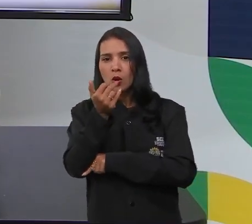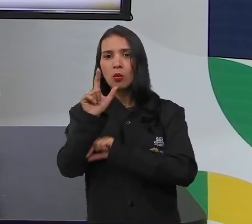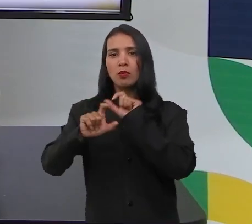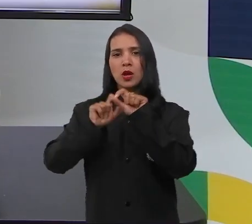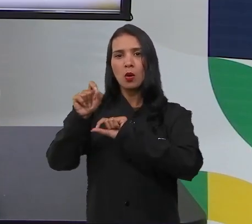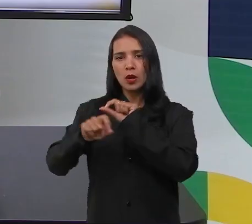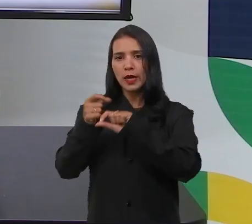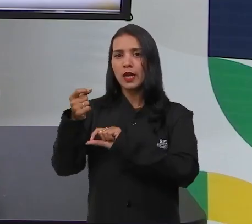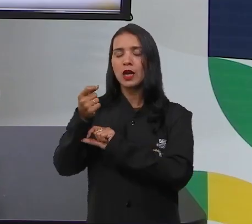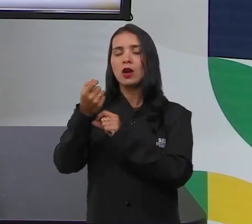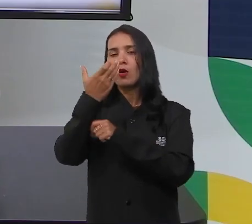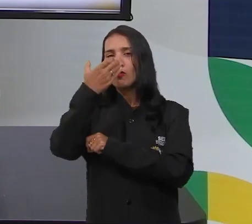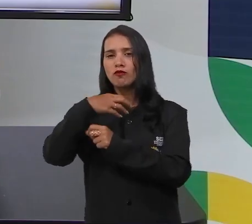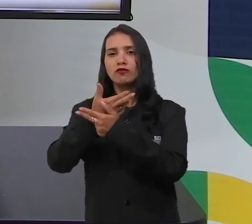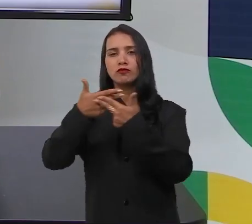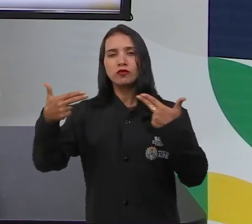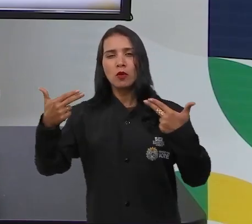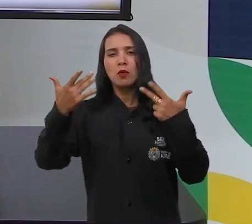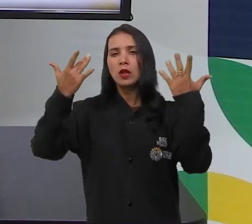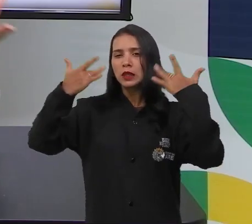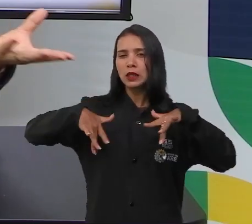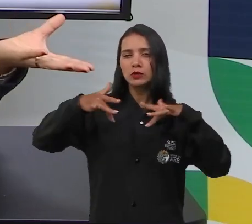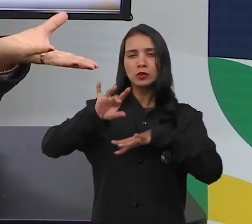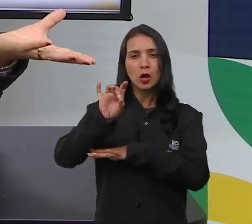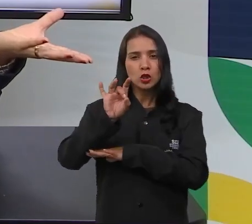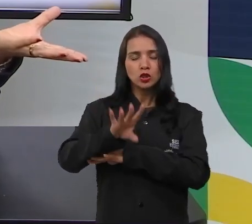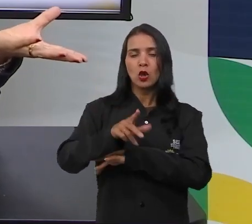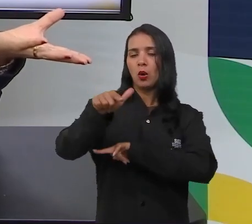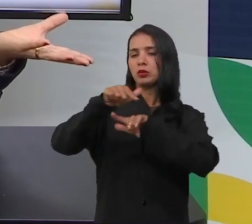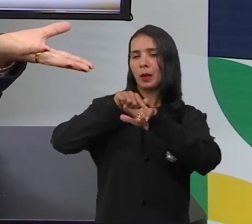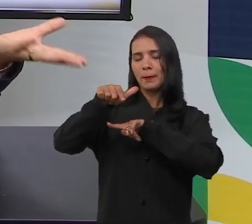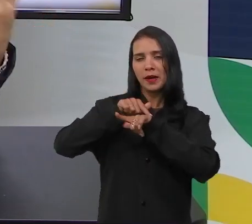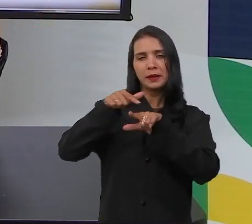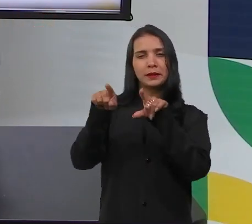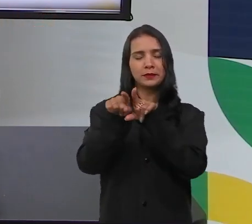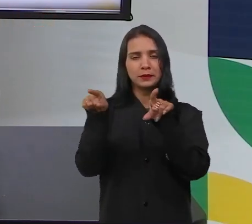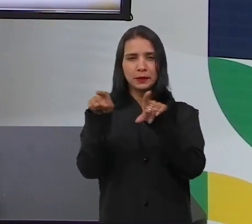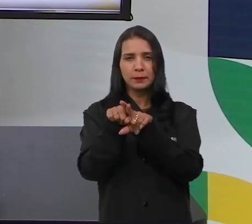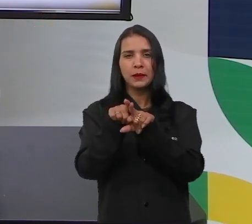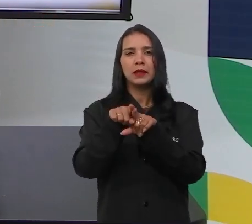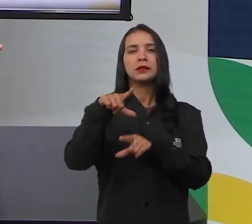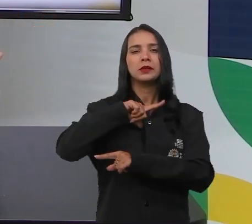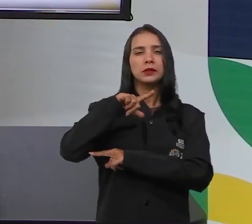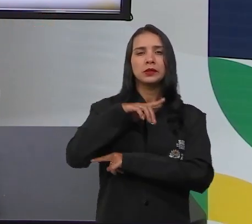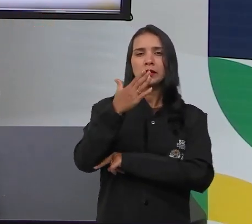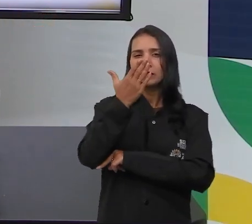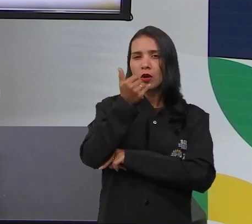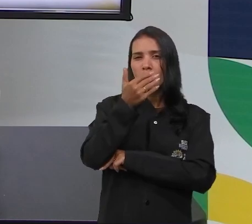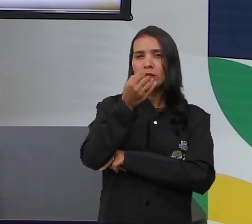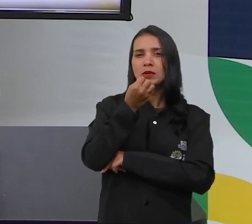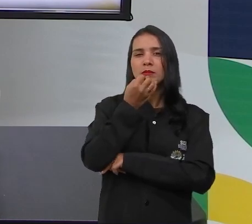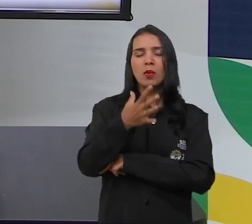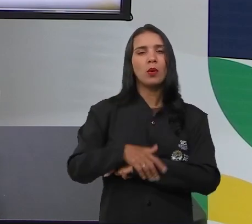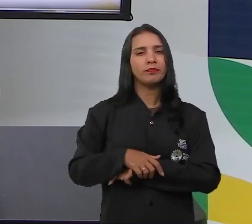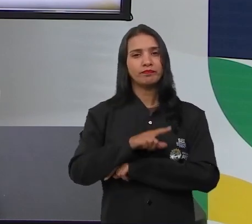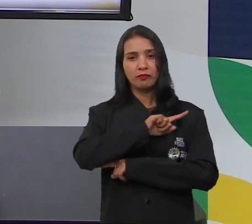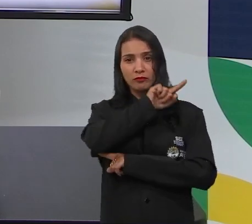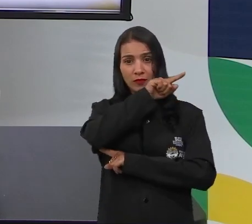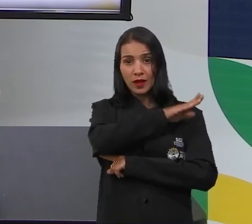algas. Ela tinha uma alimentação muito boa e passou a vida inteira trabalhando também, né? Então, quando eles chegaram aqui no Brasil, eles